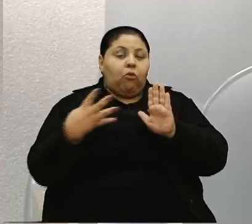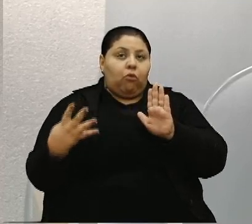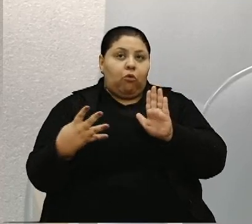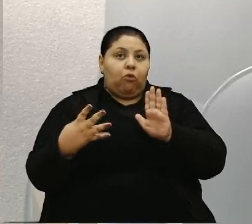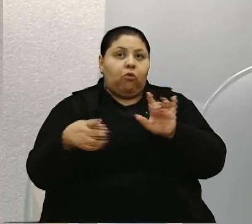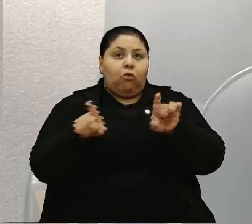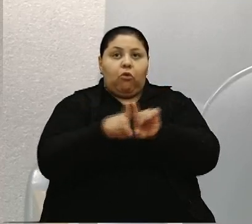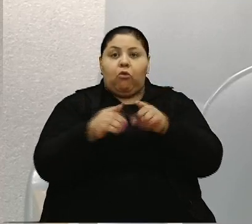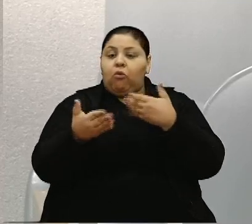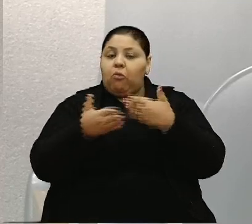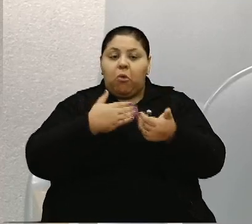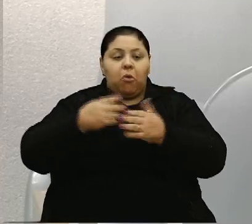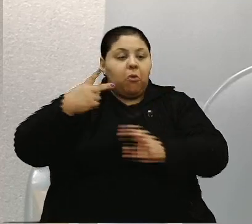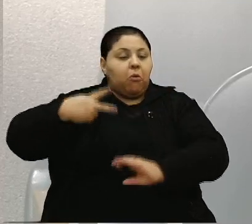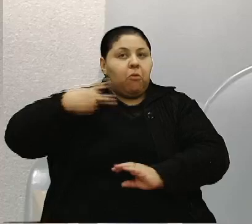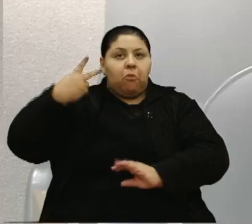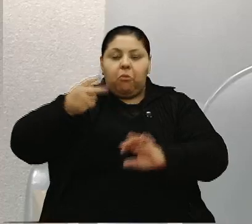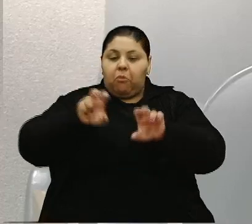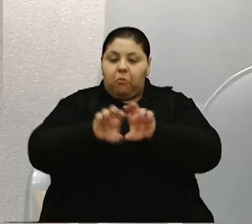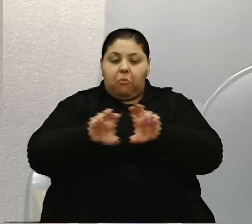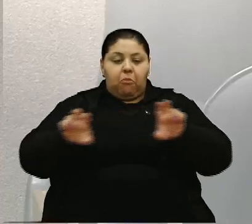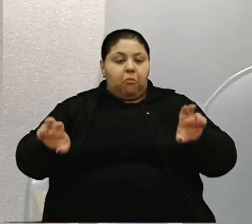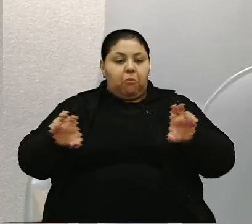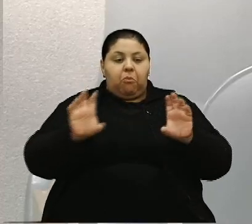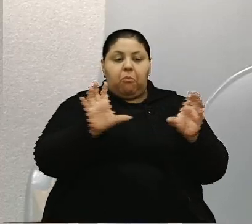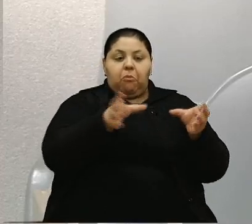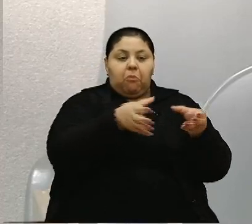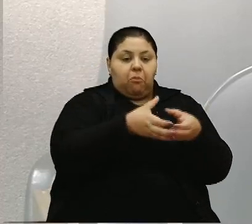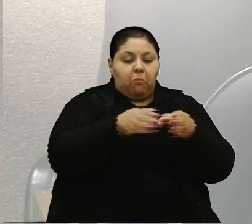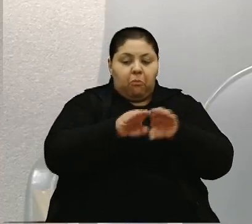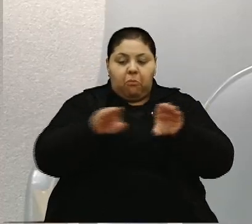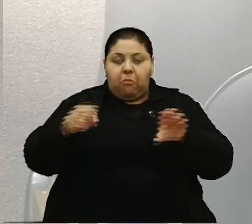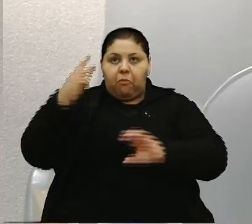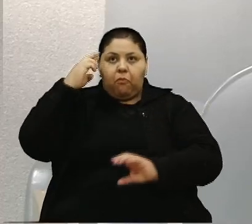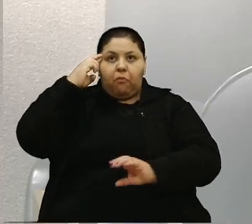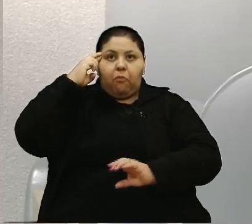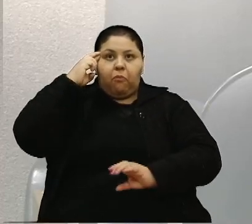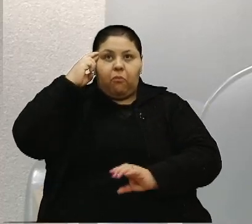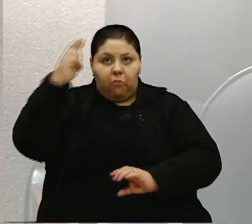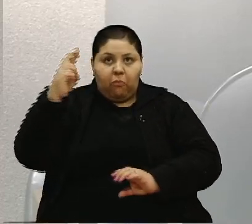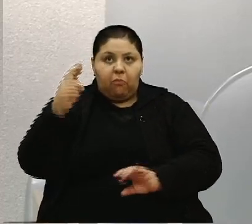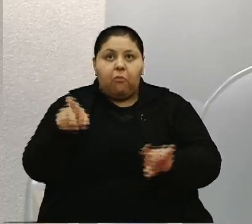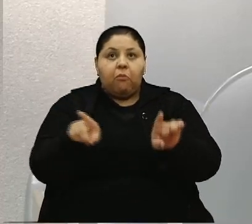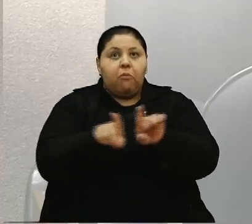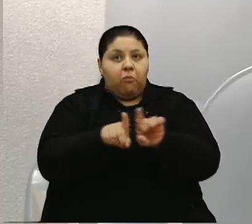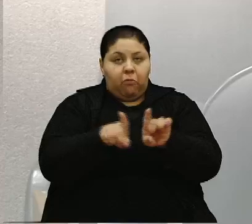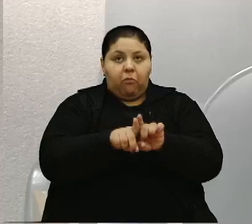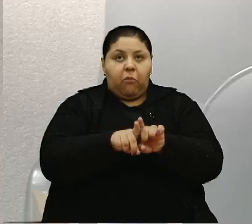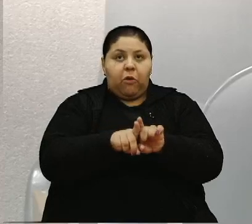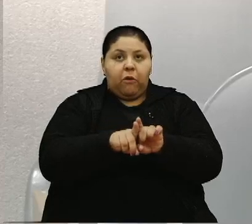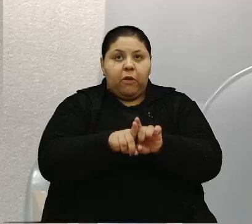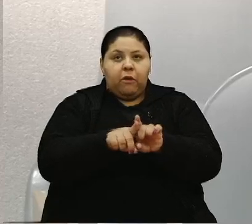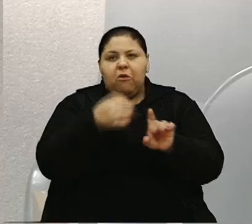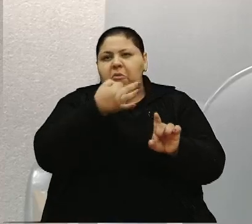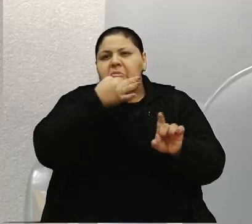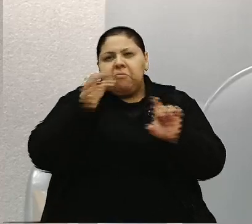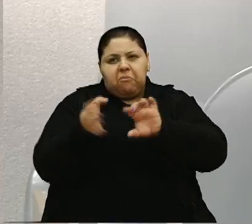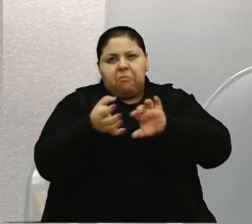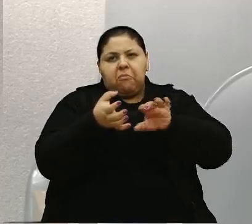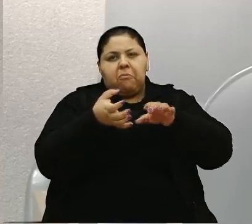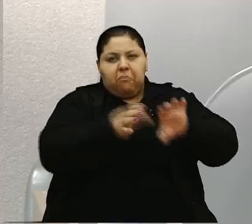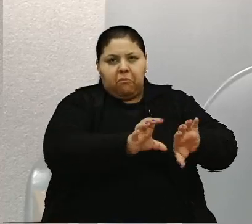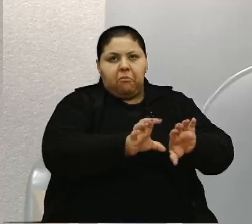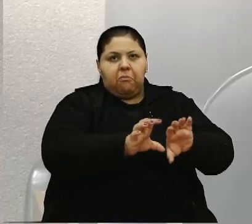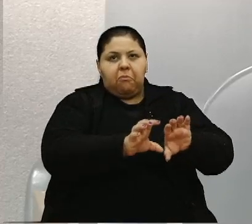caberá a qualquer vereador, bancada ou comissão ou mesa diretora, salvo disposição em contrário. Completam